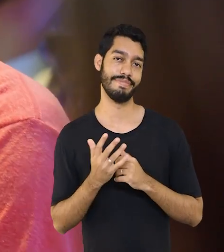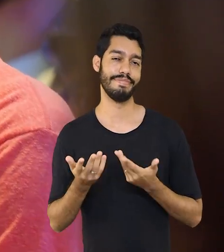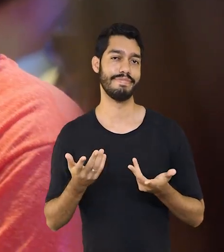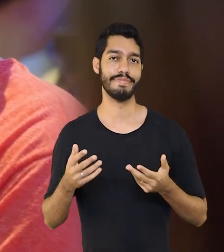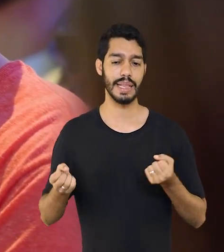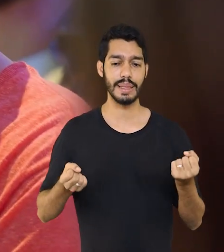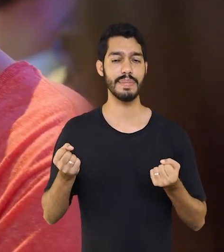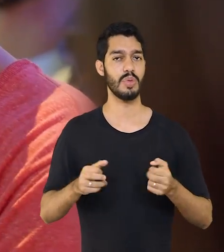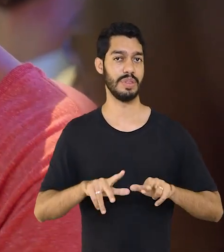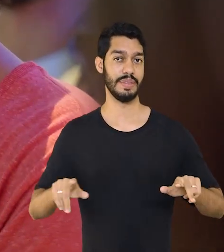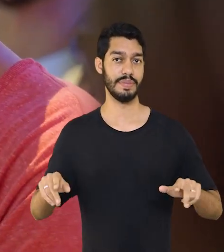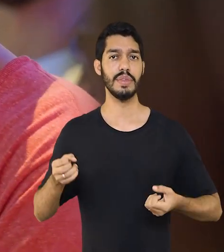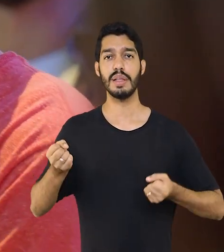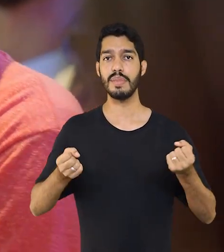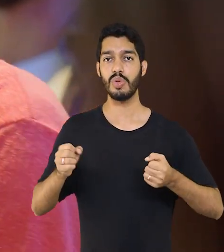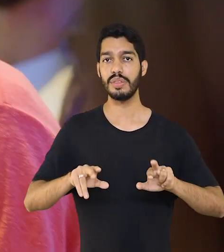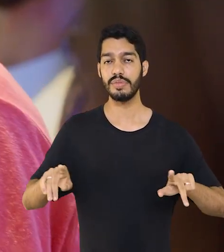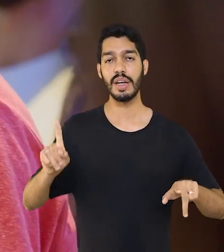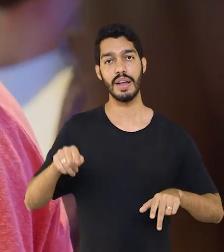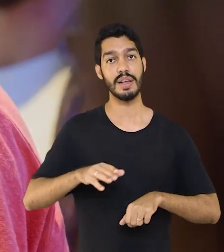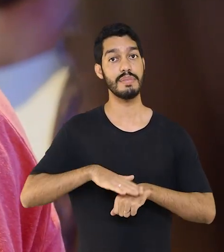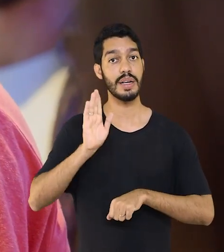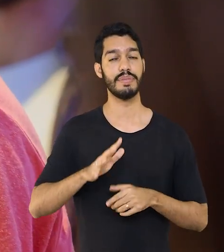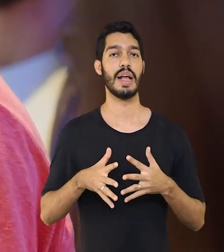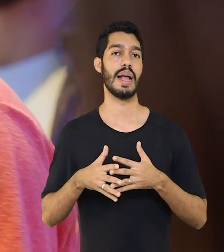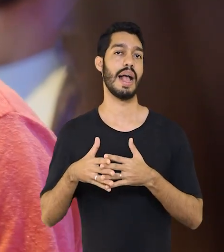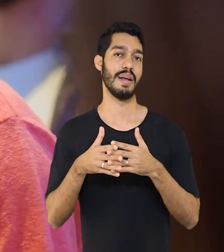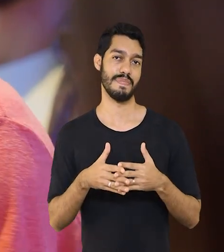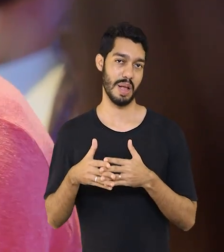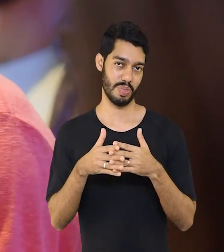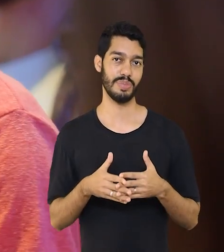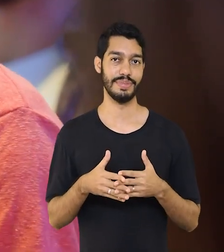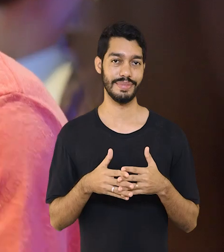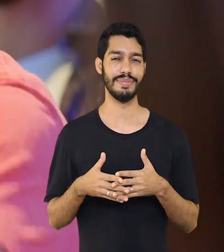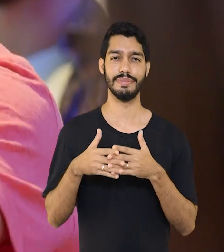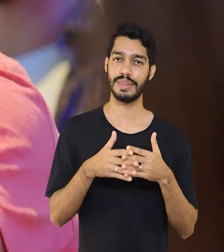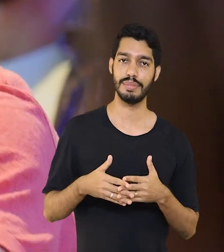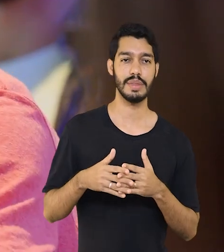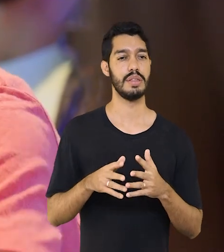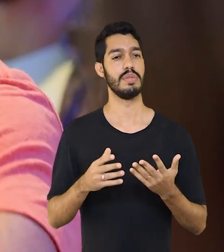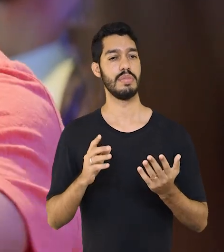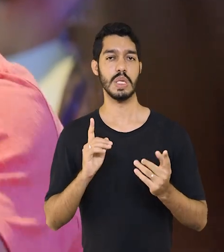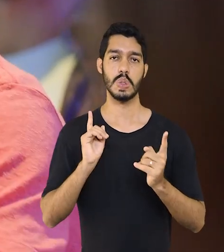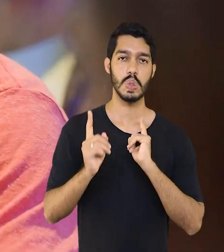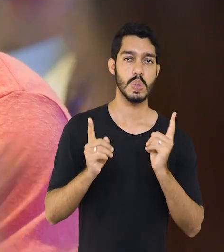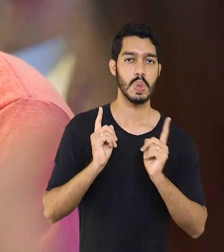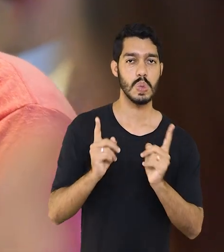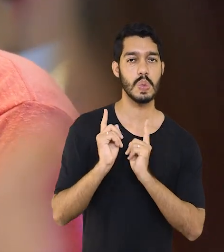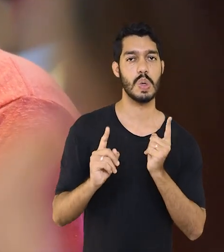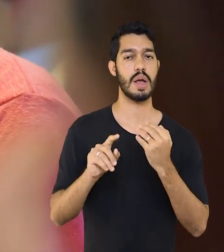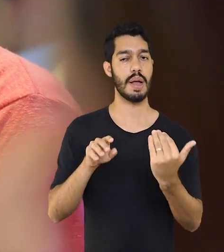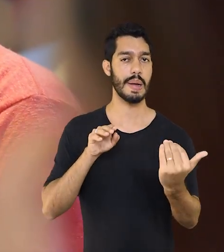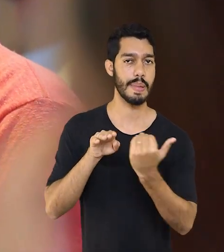Brasil, essencialmente, o transporte é feito por modalidade de caminhão, né, e tudo mais, transporte via